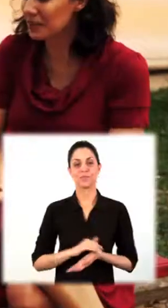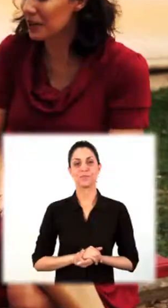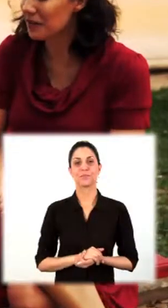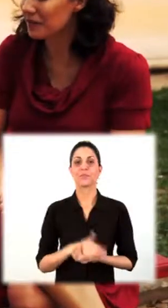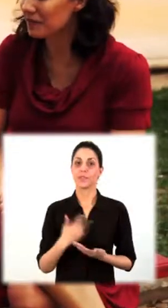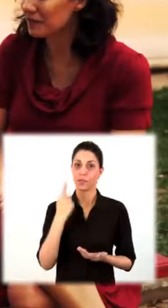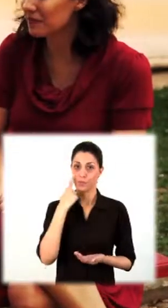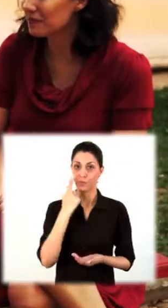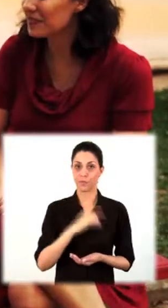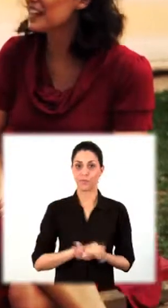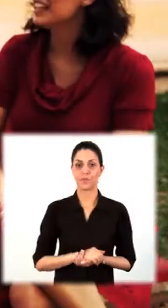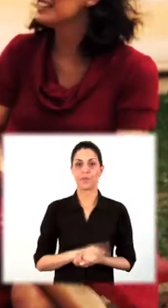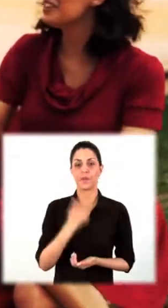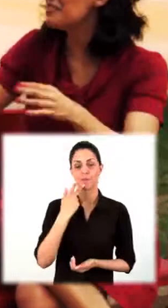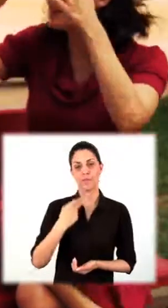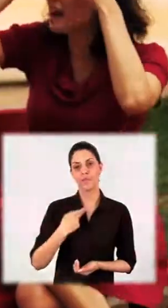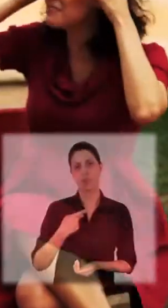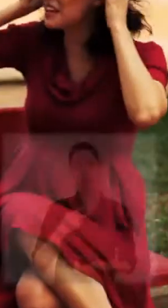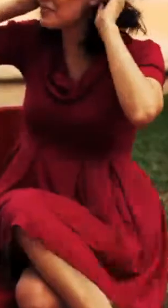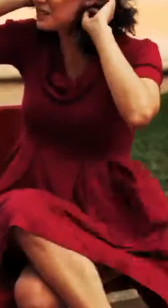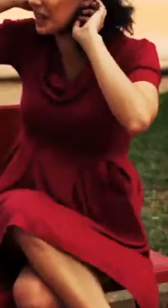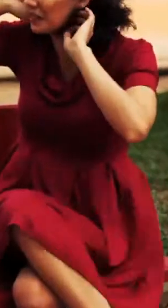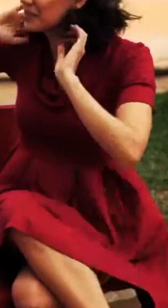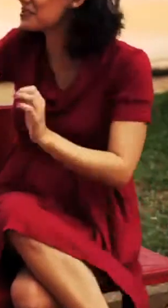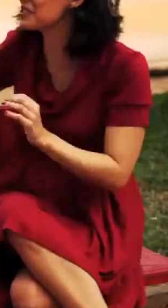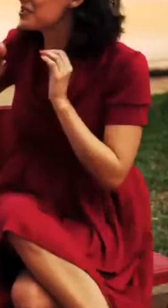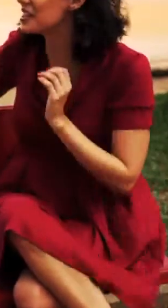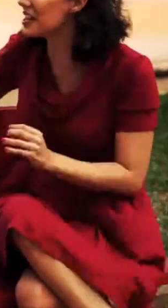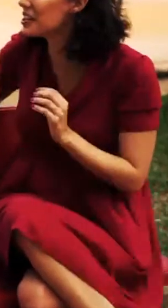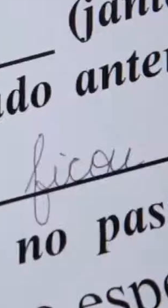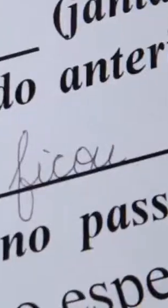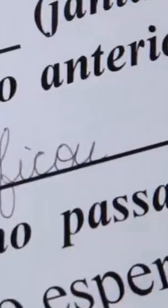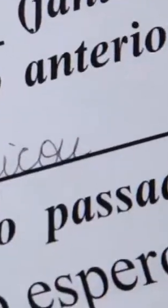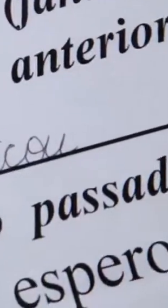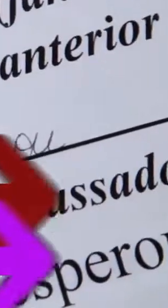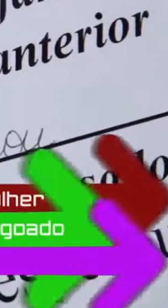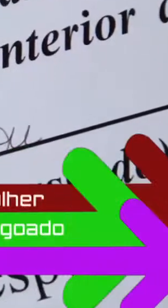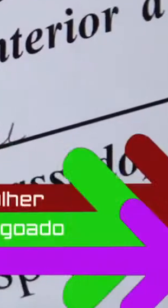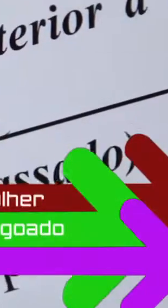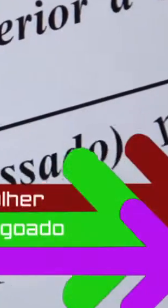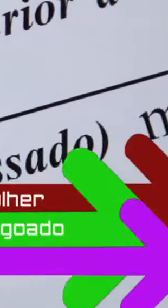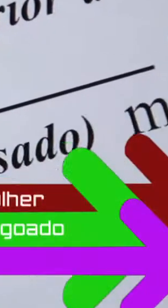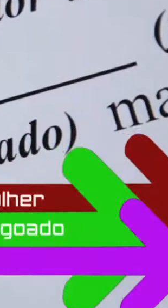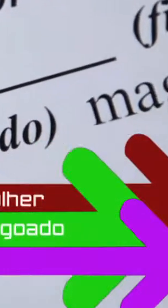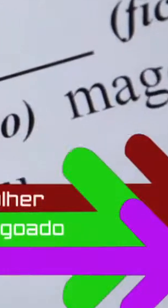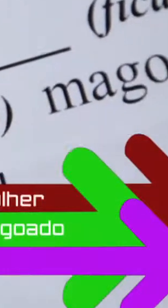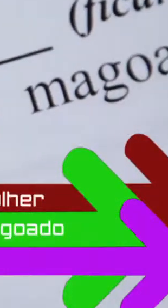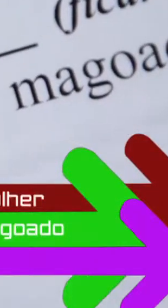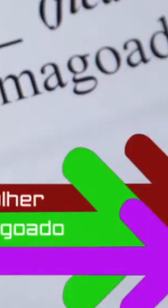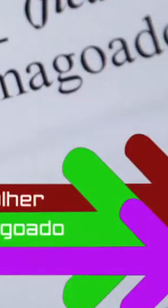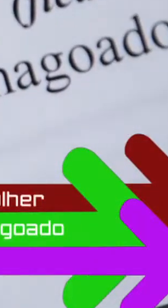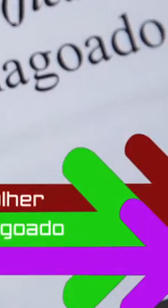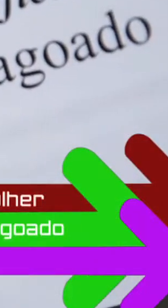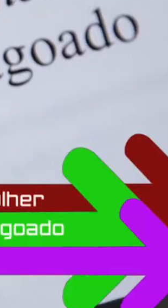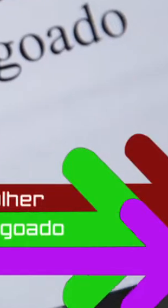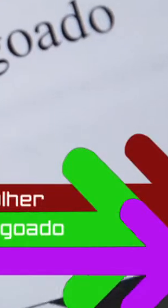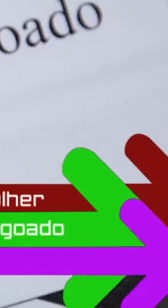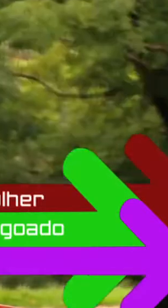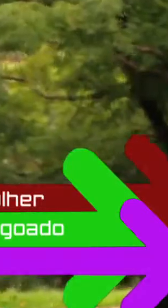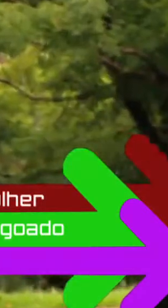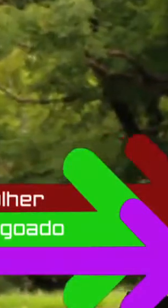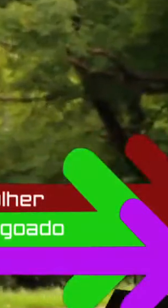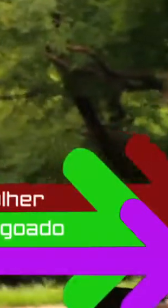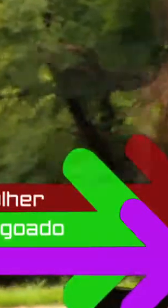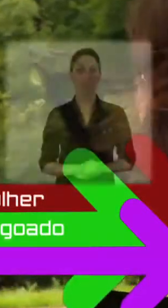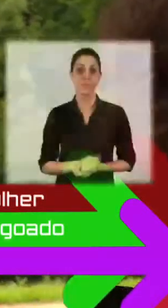Já terminou? Já. Então vamos lá, fala pra mim. Quando José chegou à casa, sua mulher já Jantara.